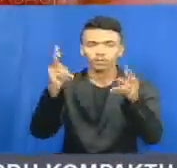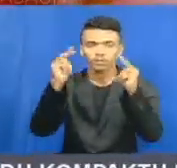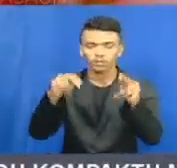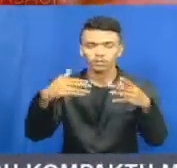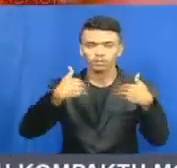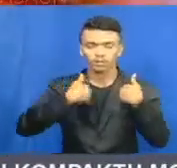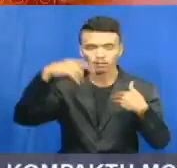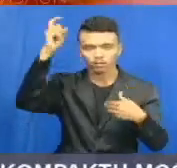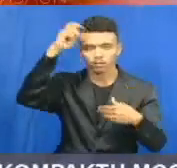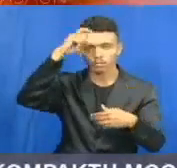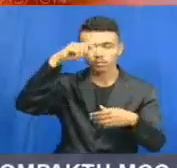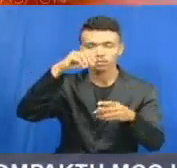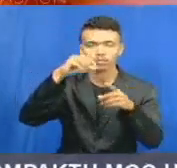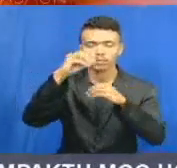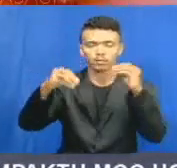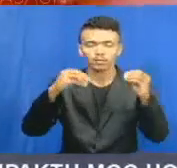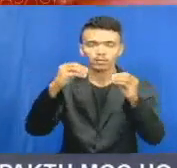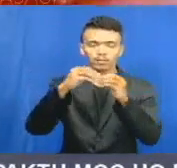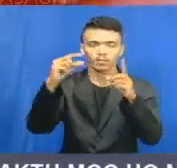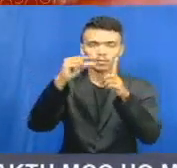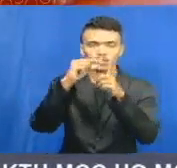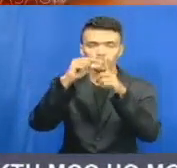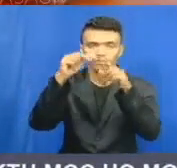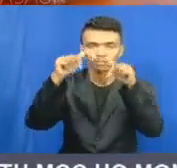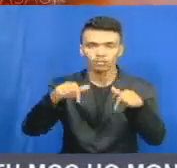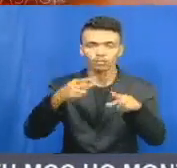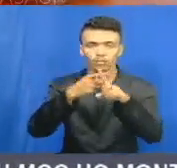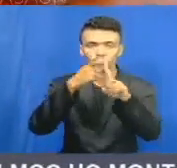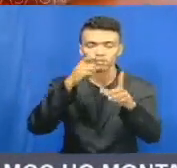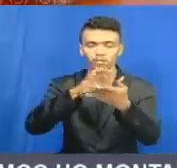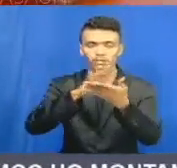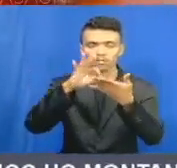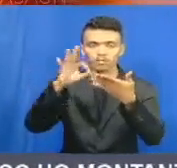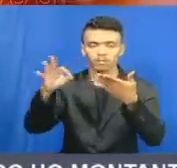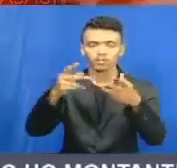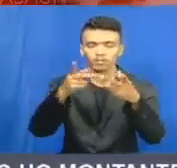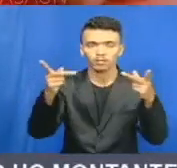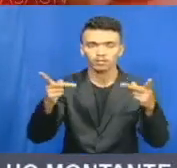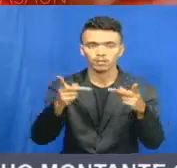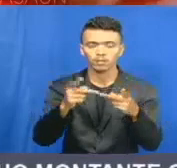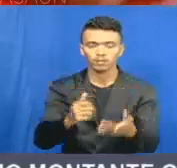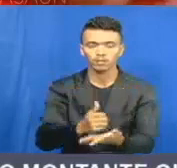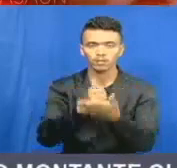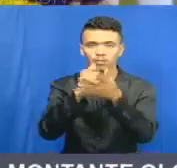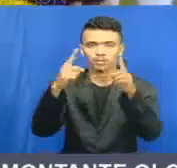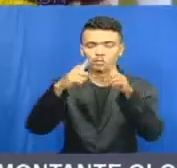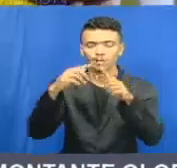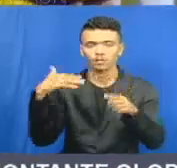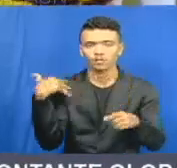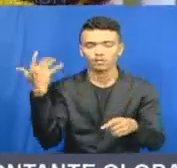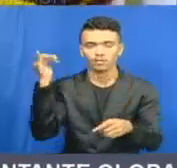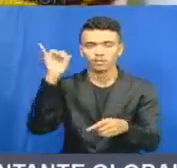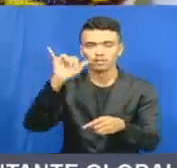conhecimento, conova lian refere. Tamba, né, lihusio formação, neve centro, facilita ba jovens ira. Atu